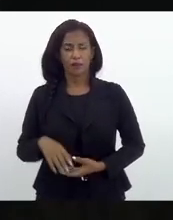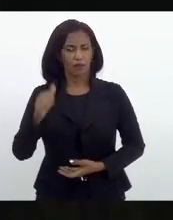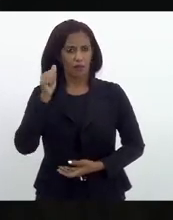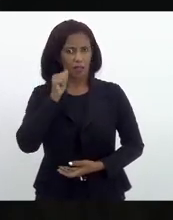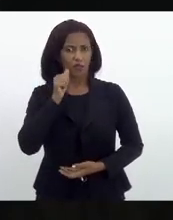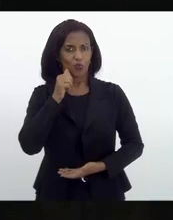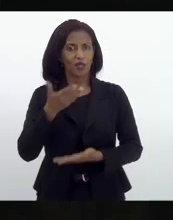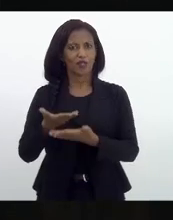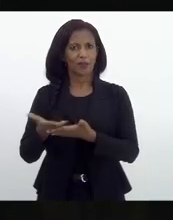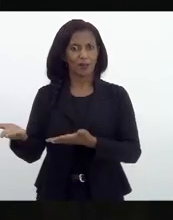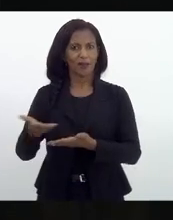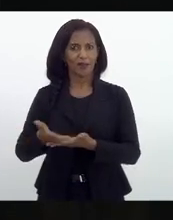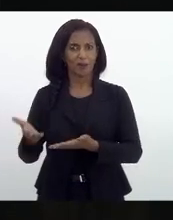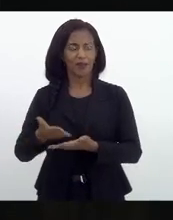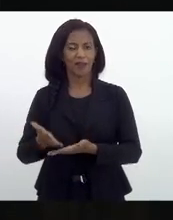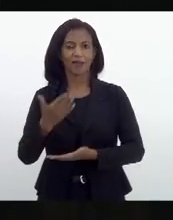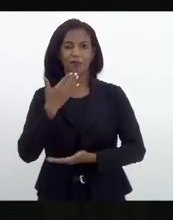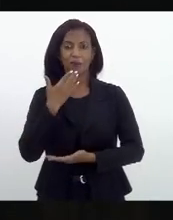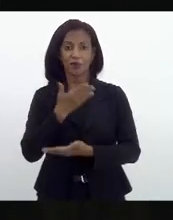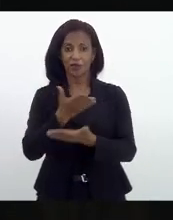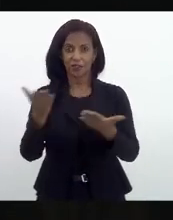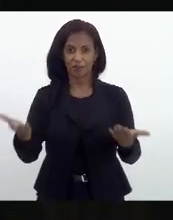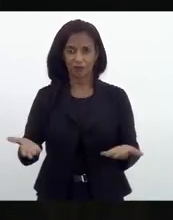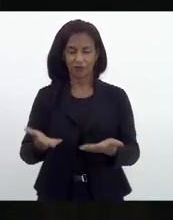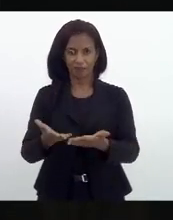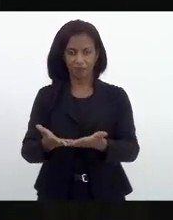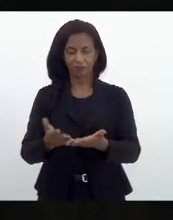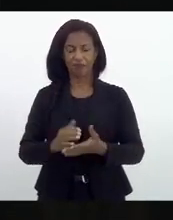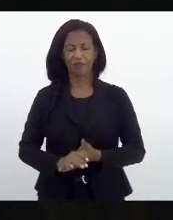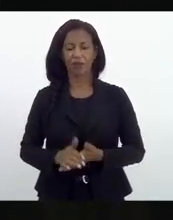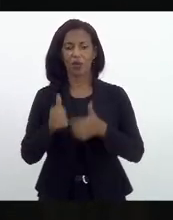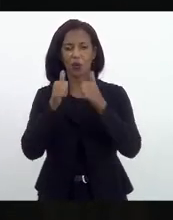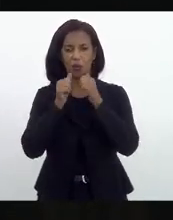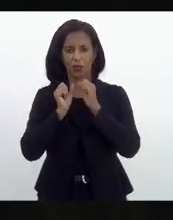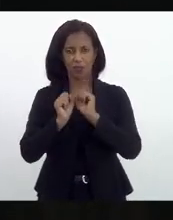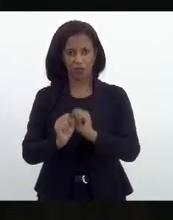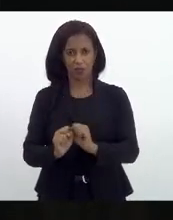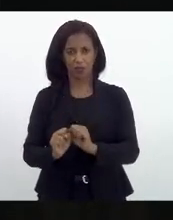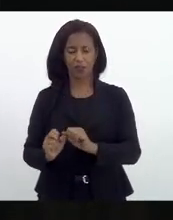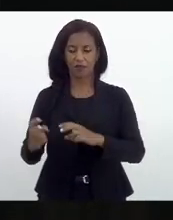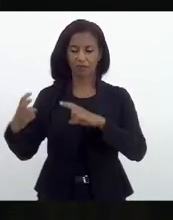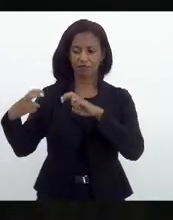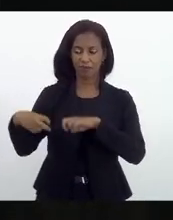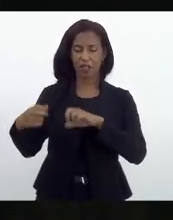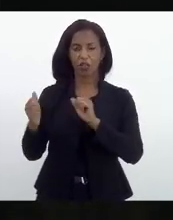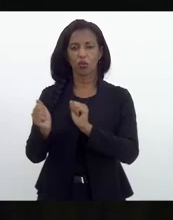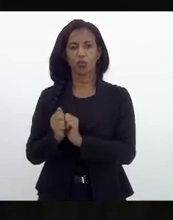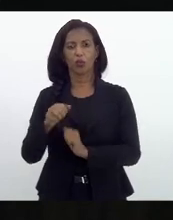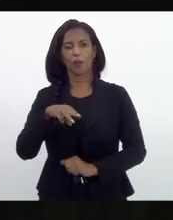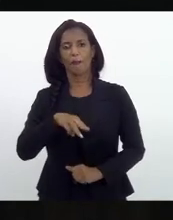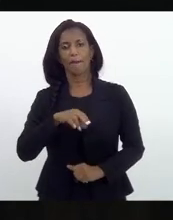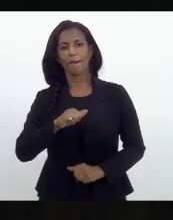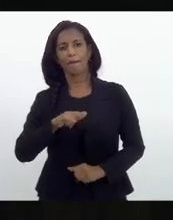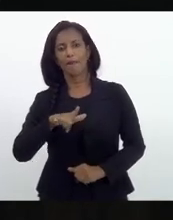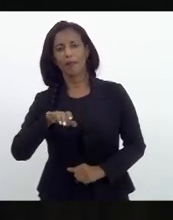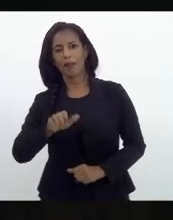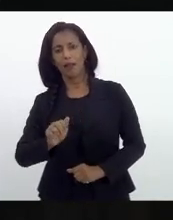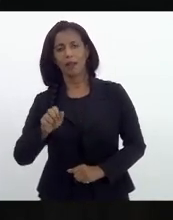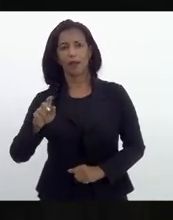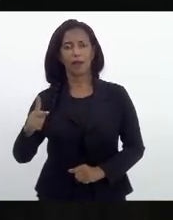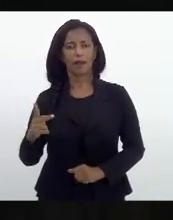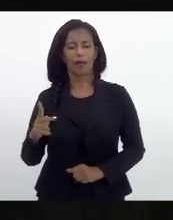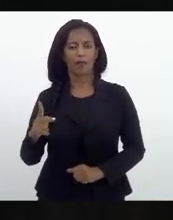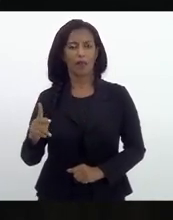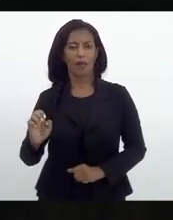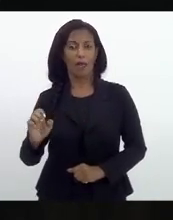bem encaminhadas então pediria que vossa excelência com a sua assessoria sentasse por favor com a Milena e com a Helen ok com a